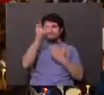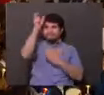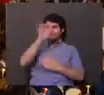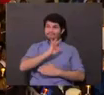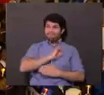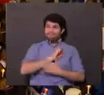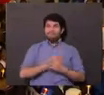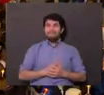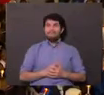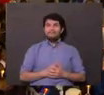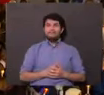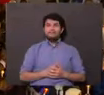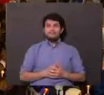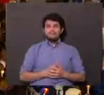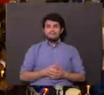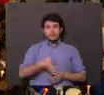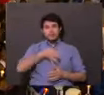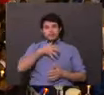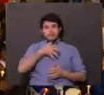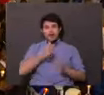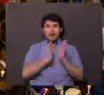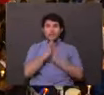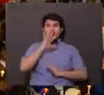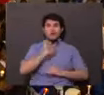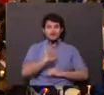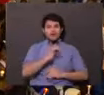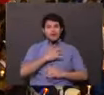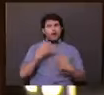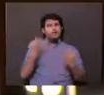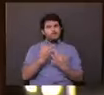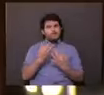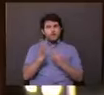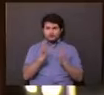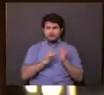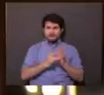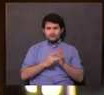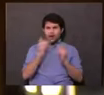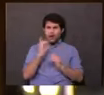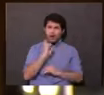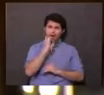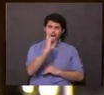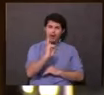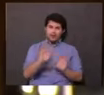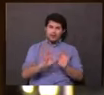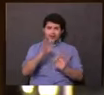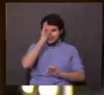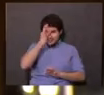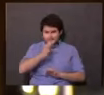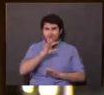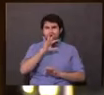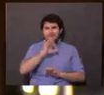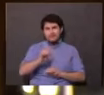vós, Senhor. Declarado por Deus seu Filho muito amado, Jesus concede também a dignidade de